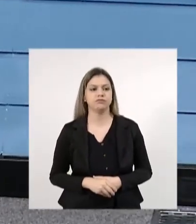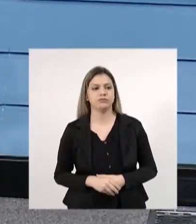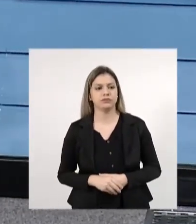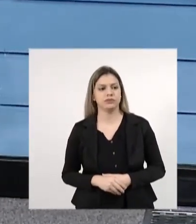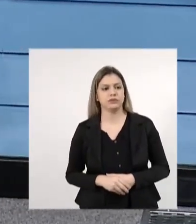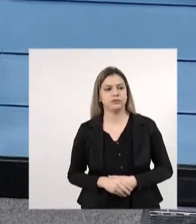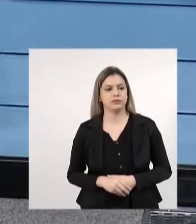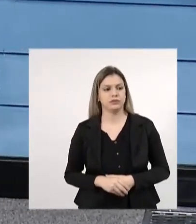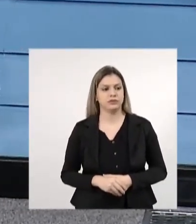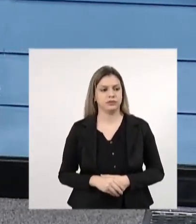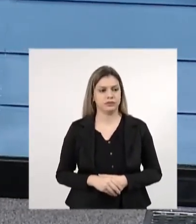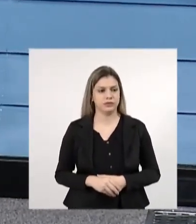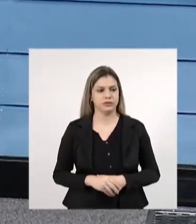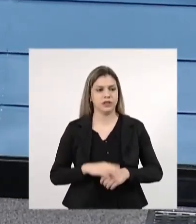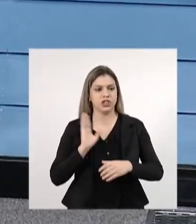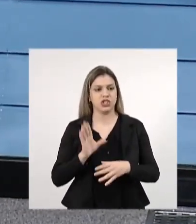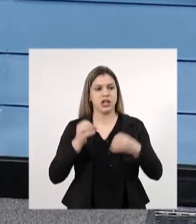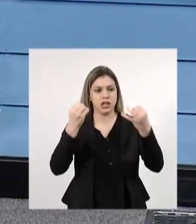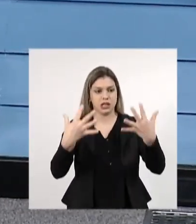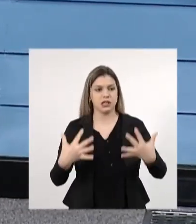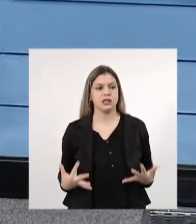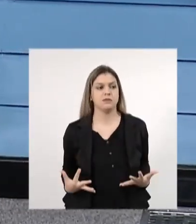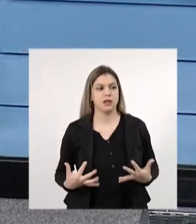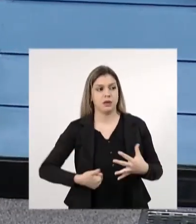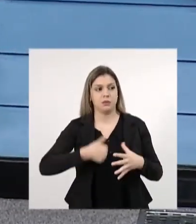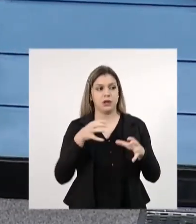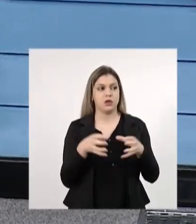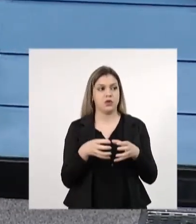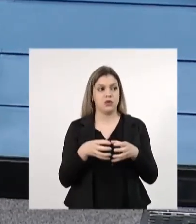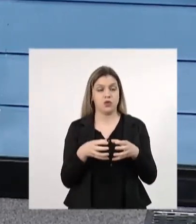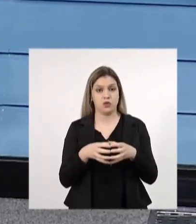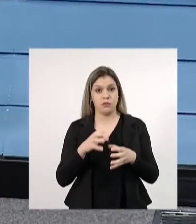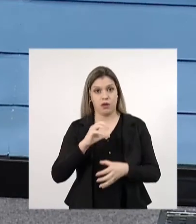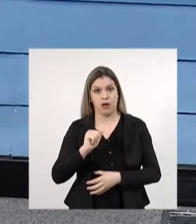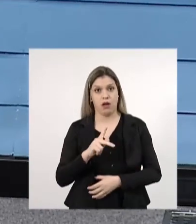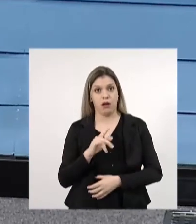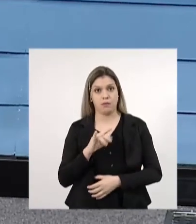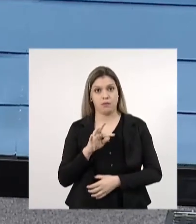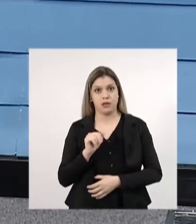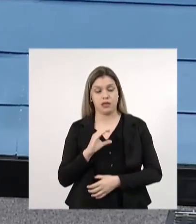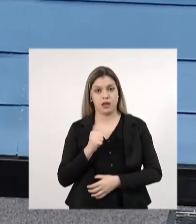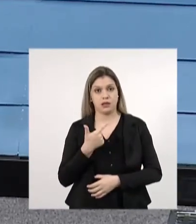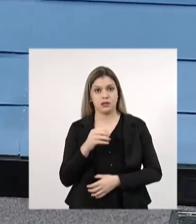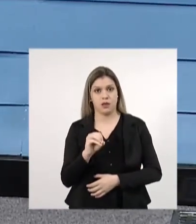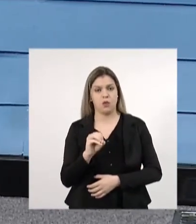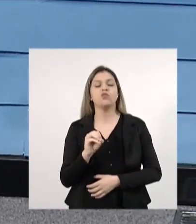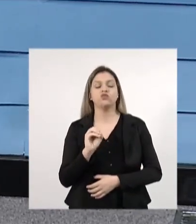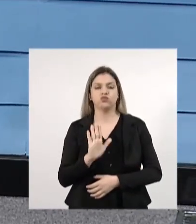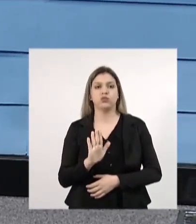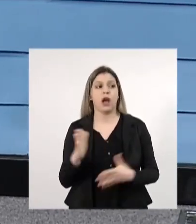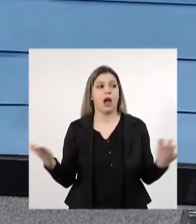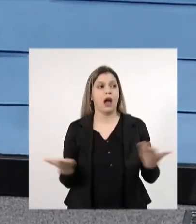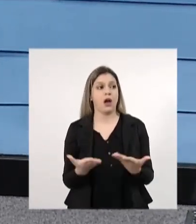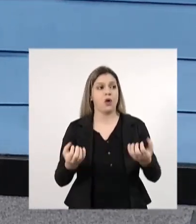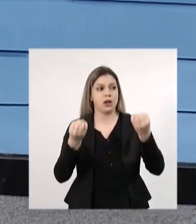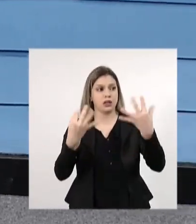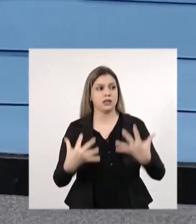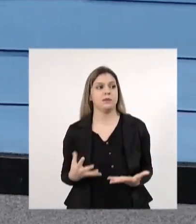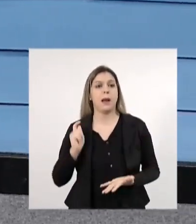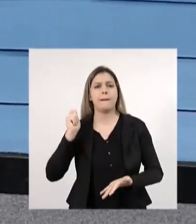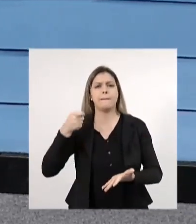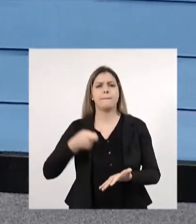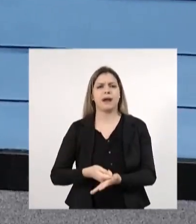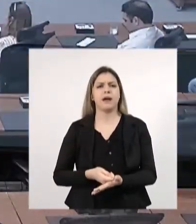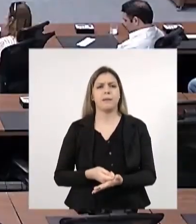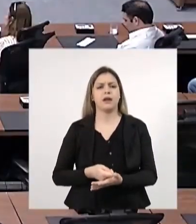A gente falou do primeiro componente, que é a captação ponderada. Agora a gente vai falar do segundo componente, que é o pagamento por desempenho.